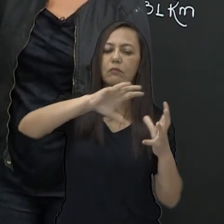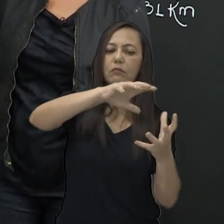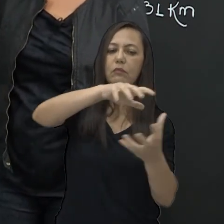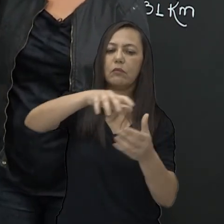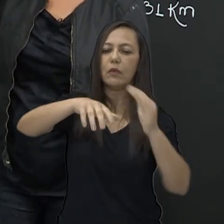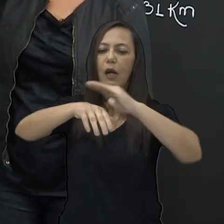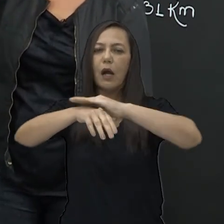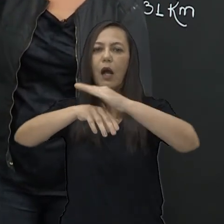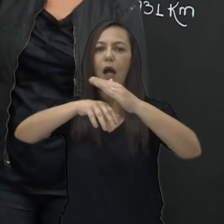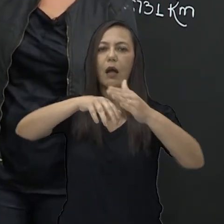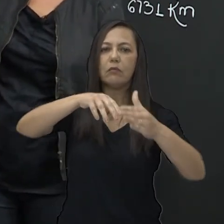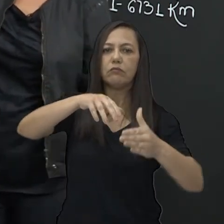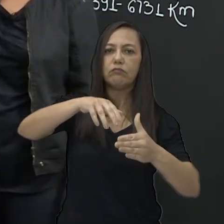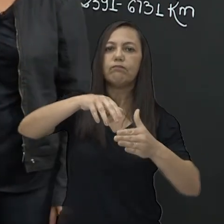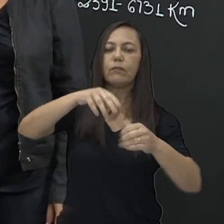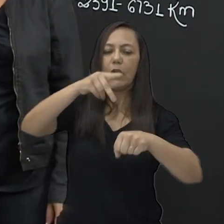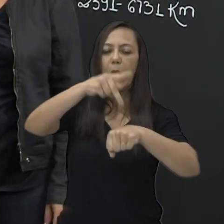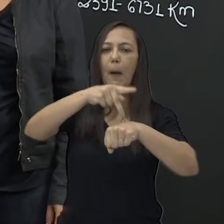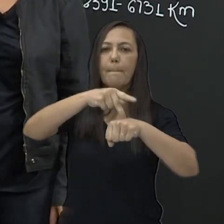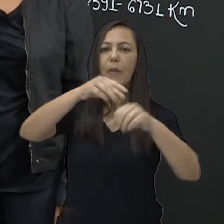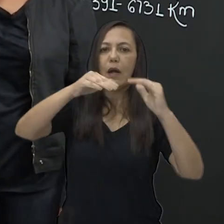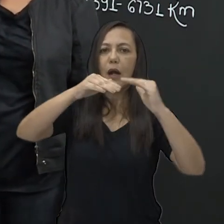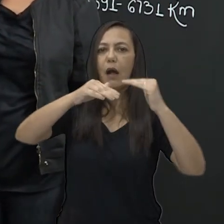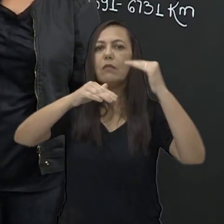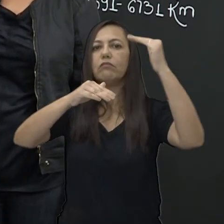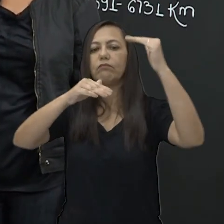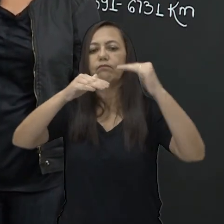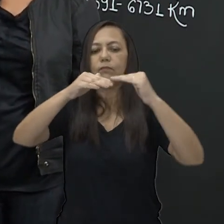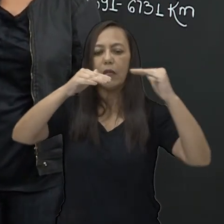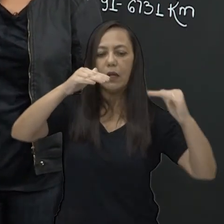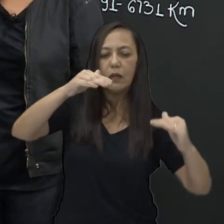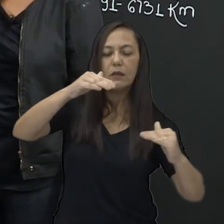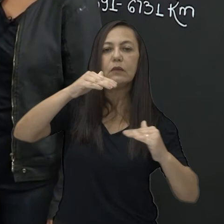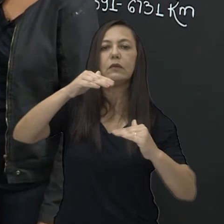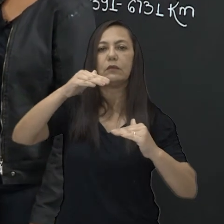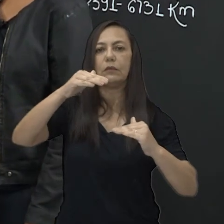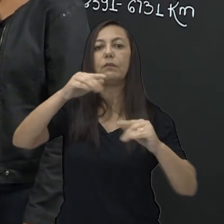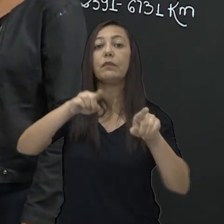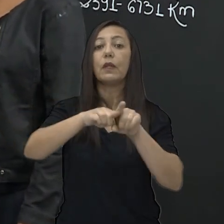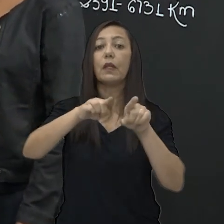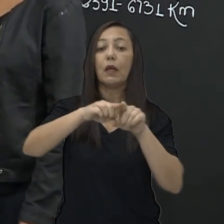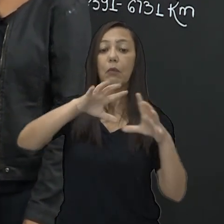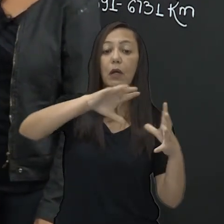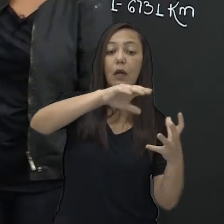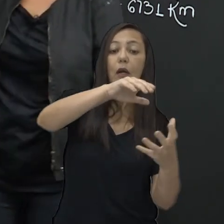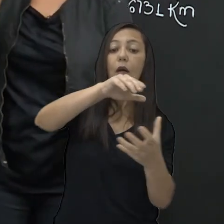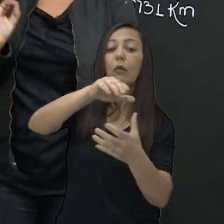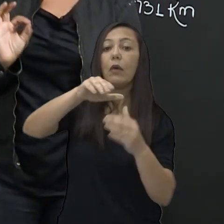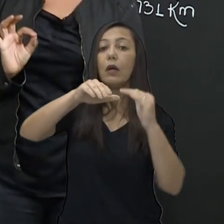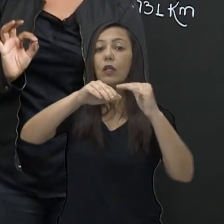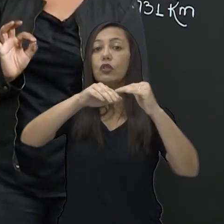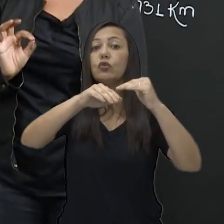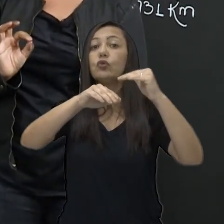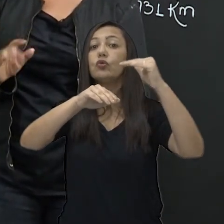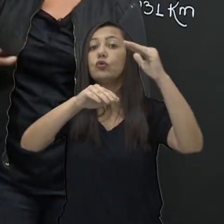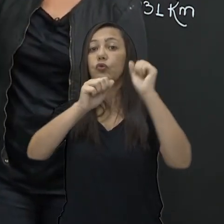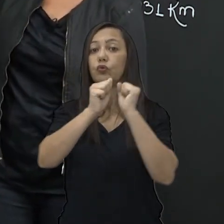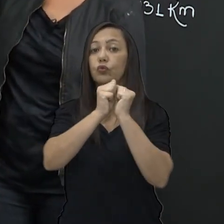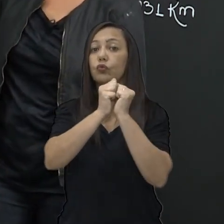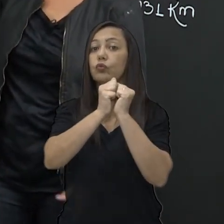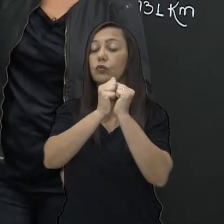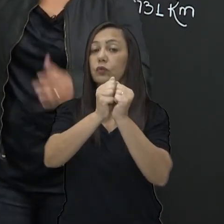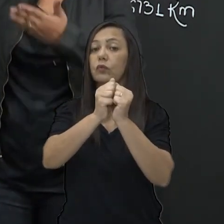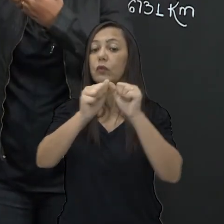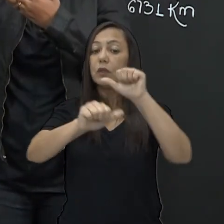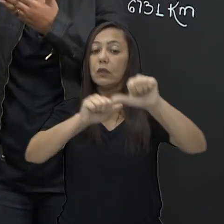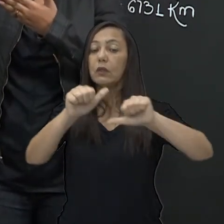rochas pastosas, dividido em manto superior e manto inferior. O manto superior junto com a crosta forma a litosfera.